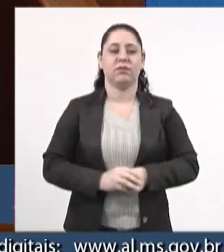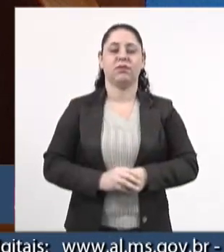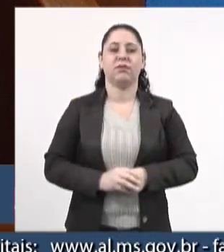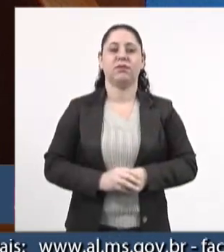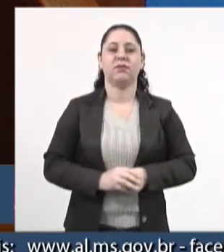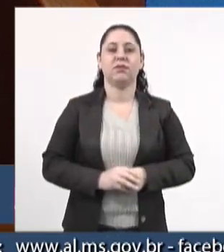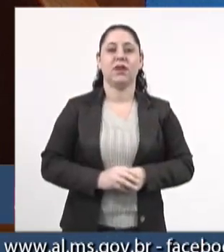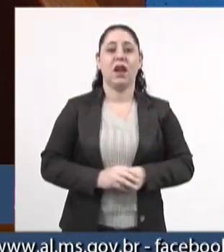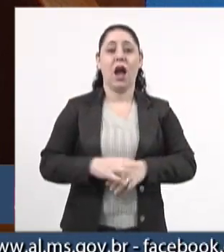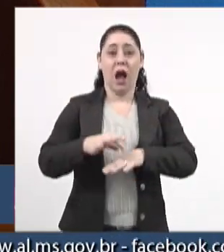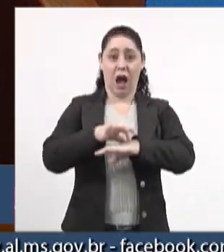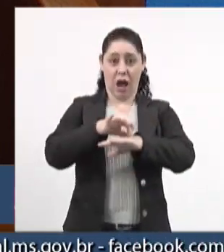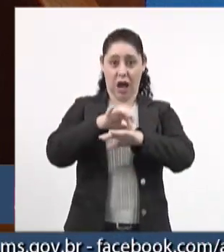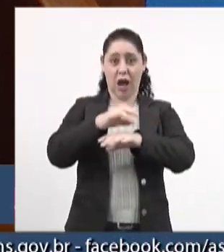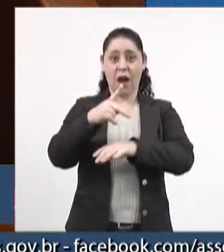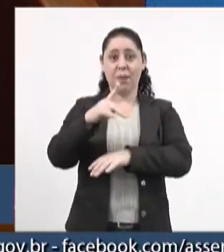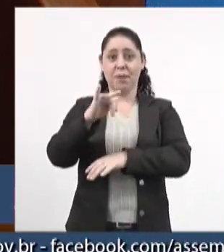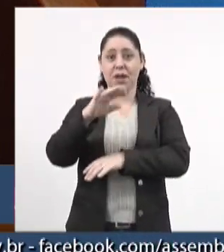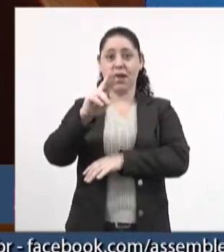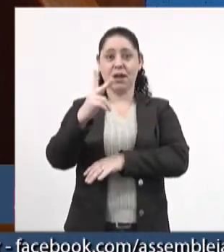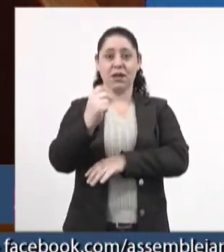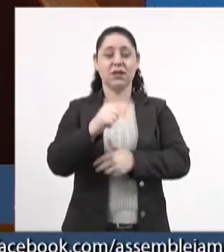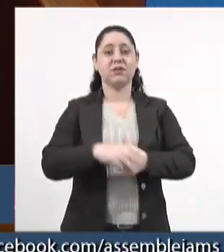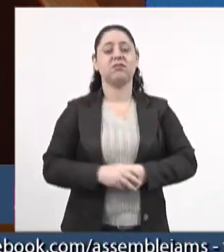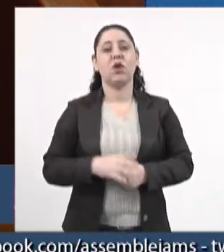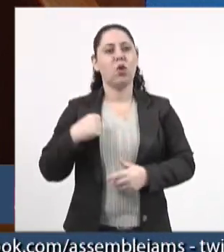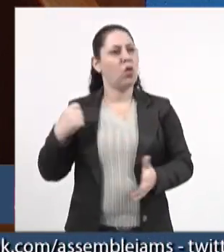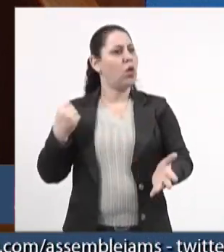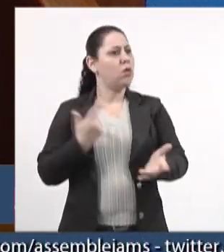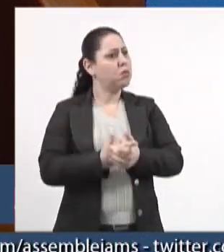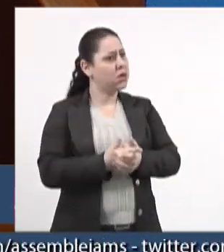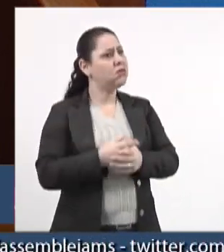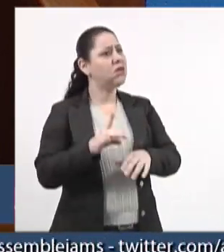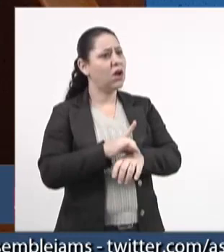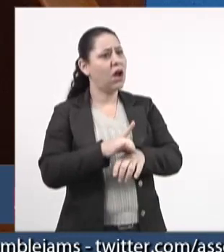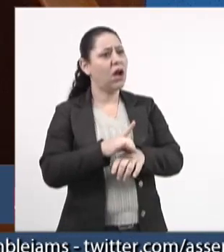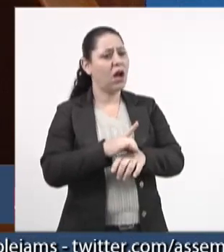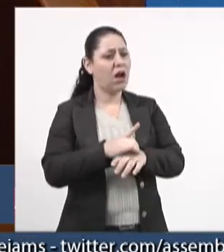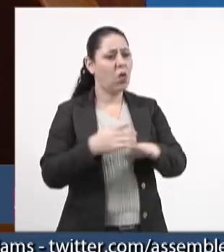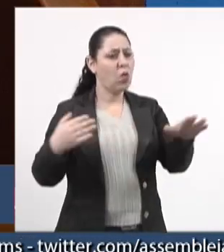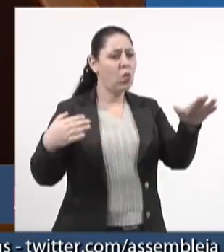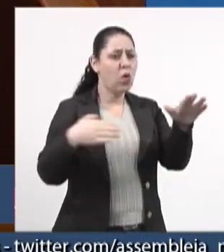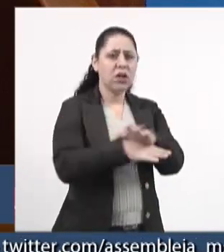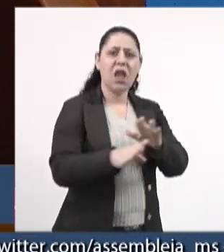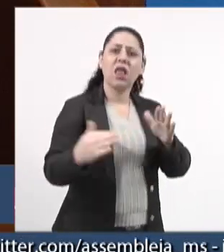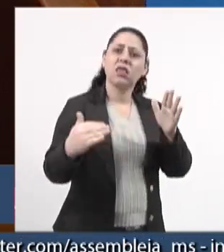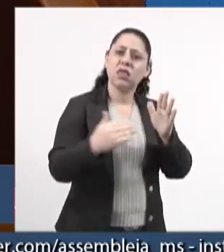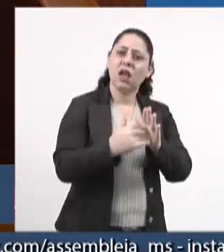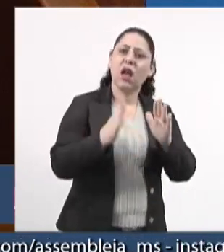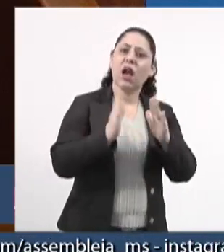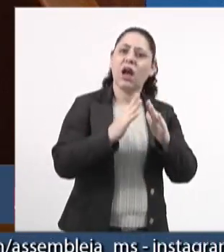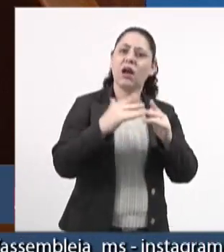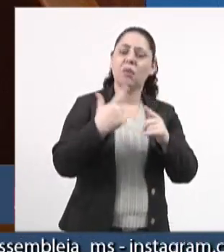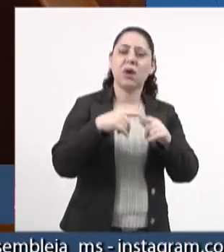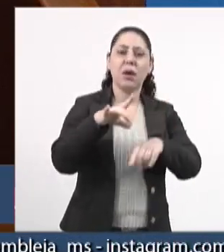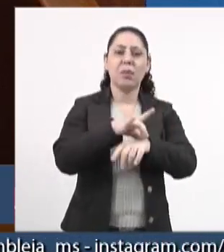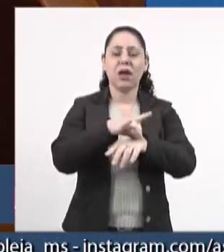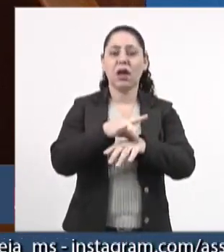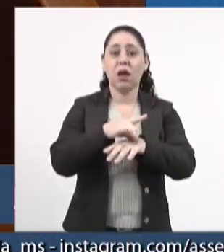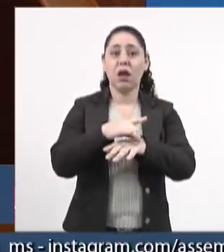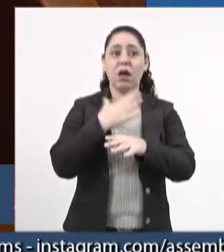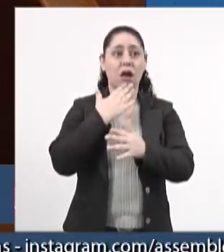A picanha, eu comprei, estoquei até na minha casa, porque o preço da picanha